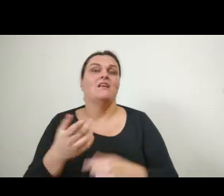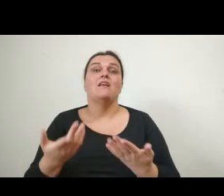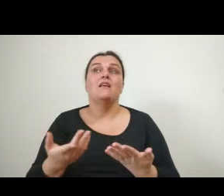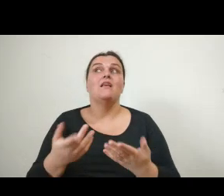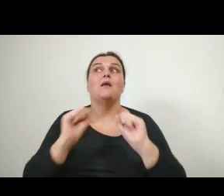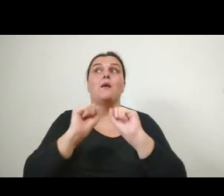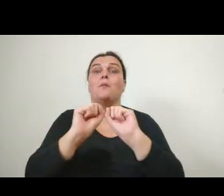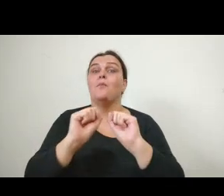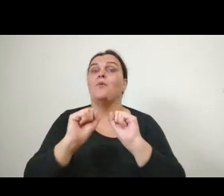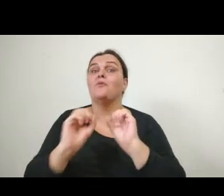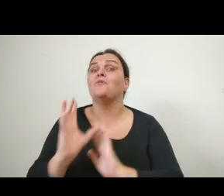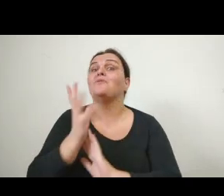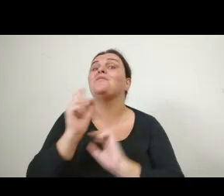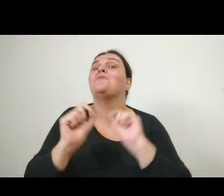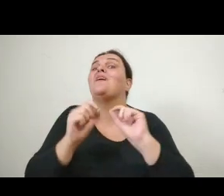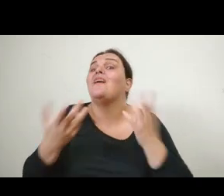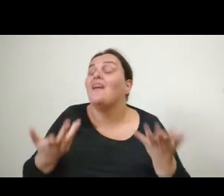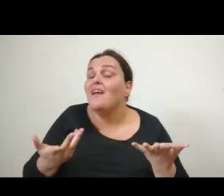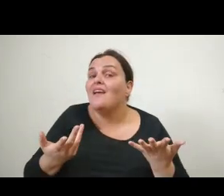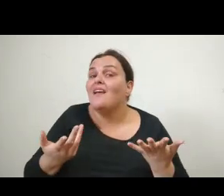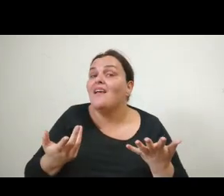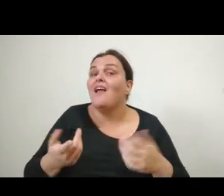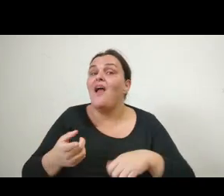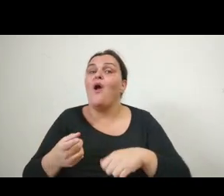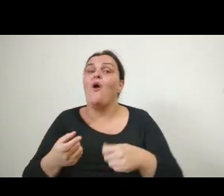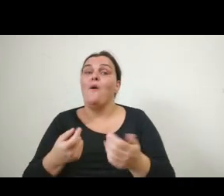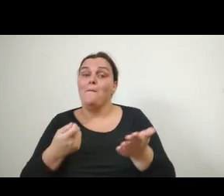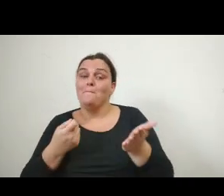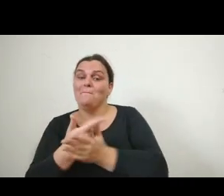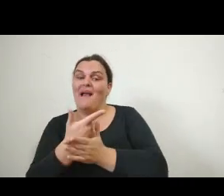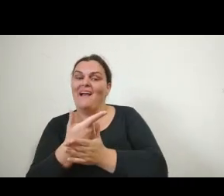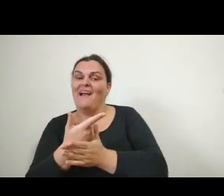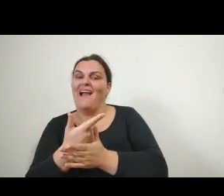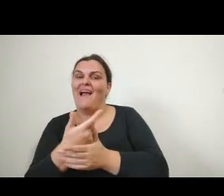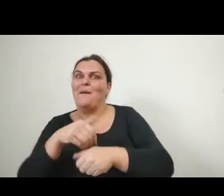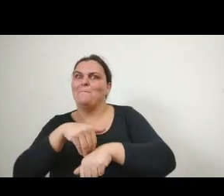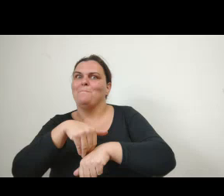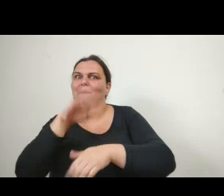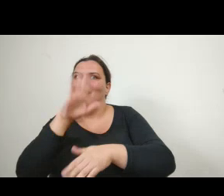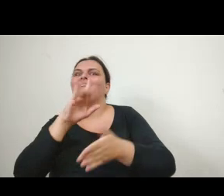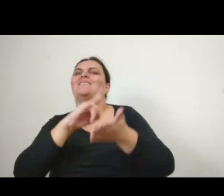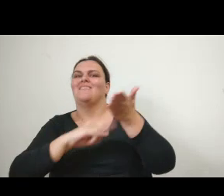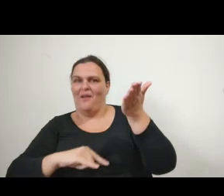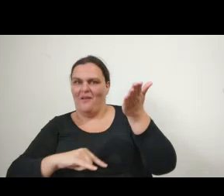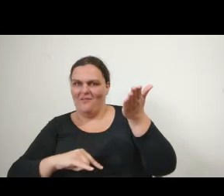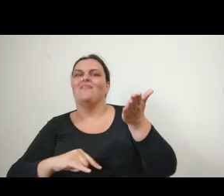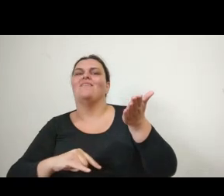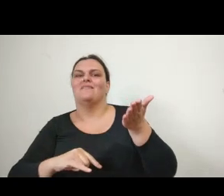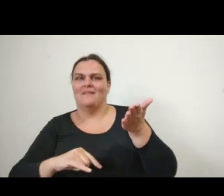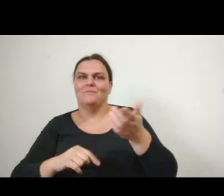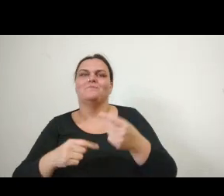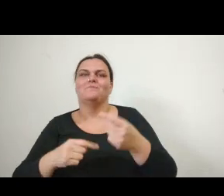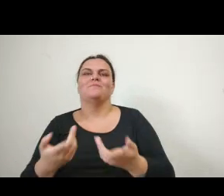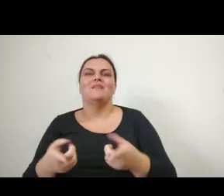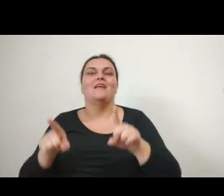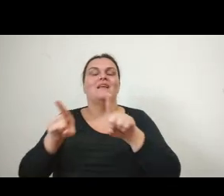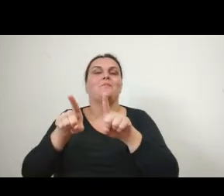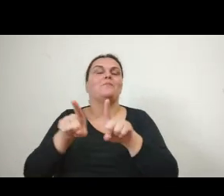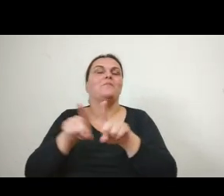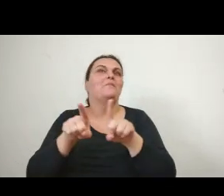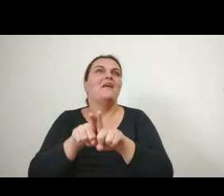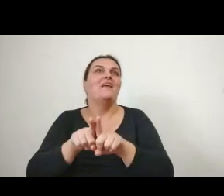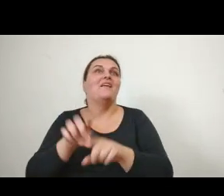de energia. Por exemplo, né, em função do uso de equipamentos para resfriamento do ar.